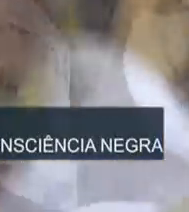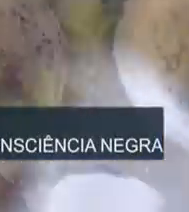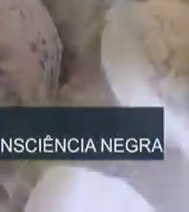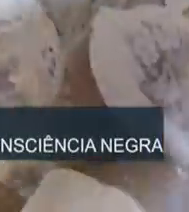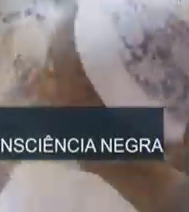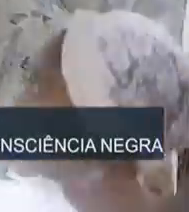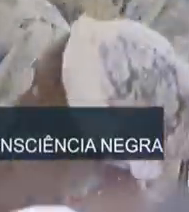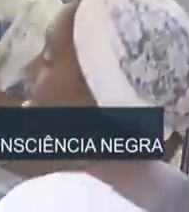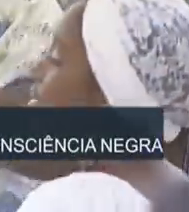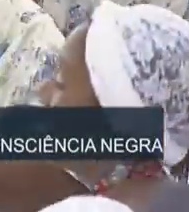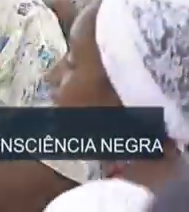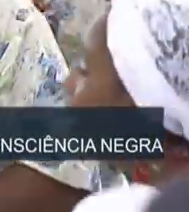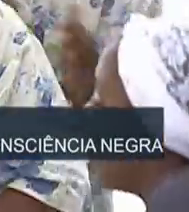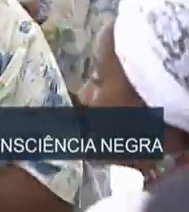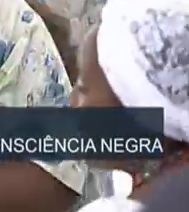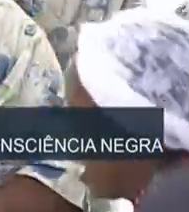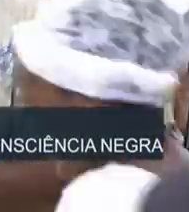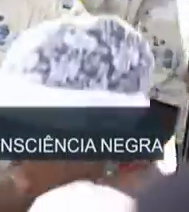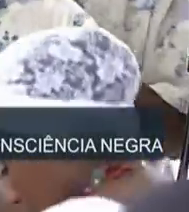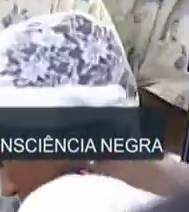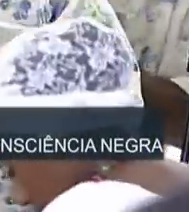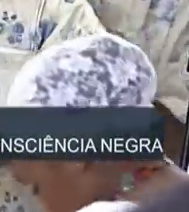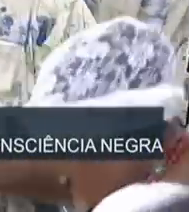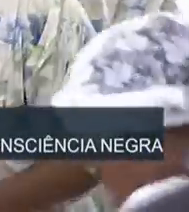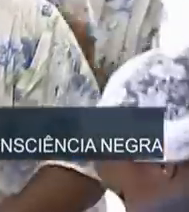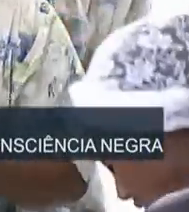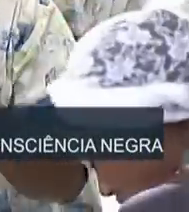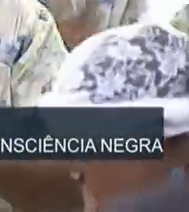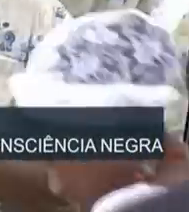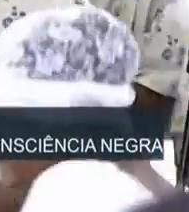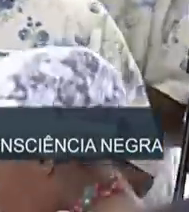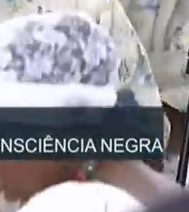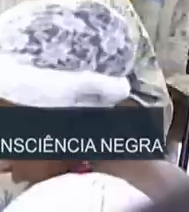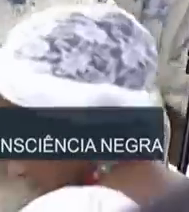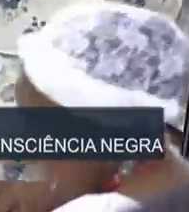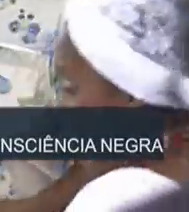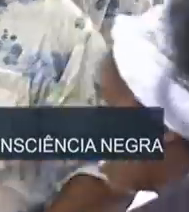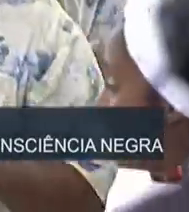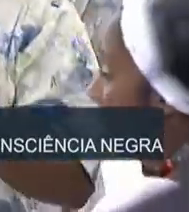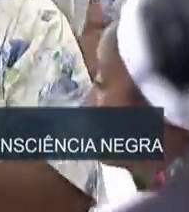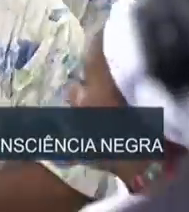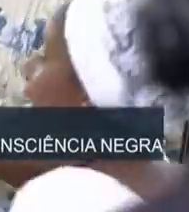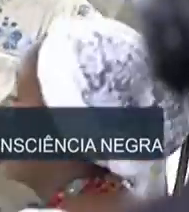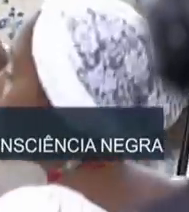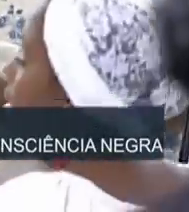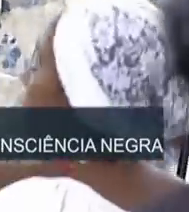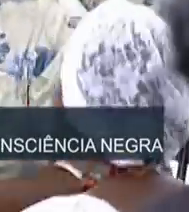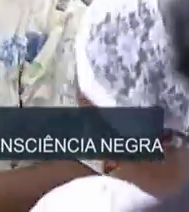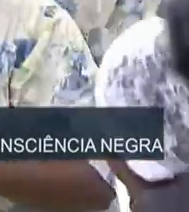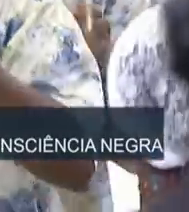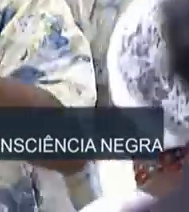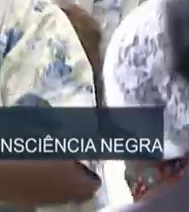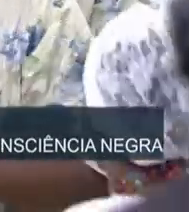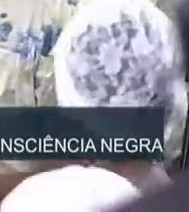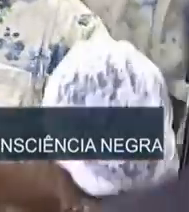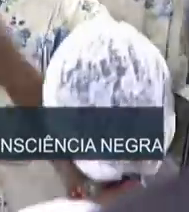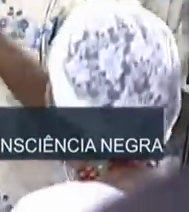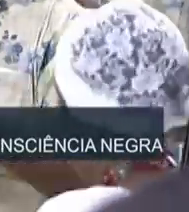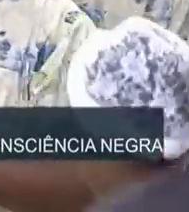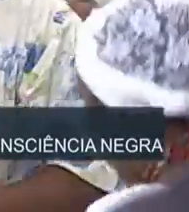tentei para dormir e sonhei eu fui na Festa do Santo e bae e